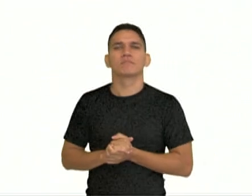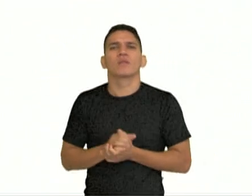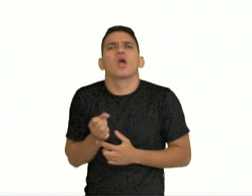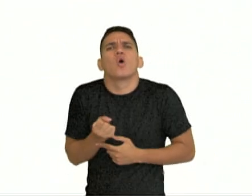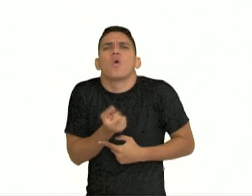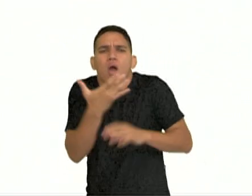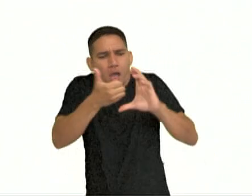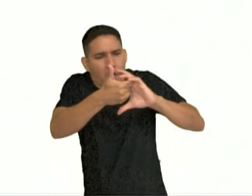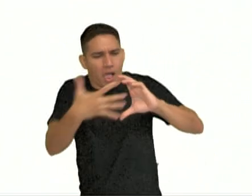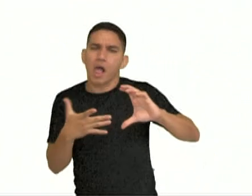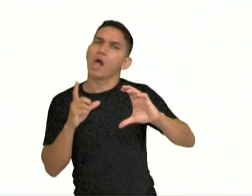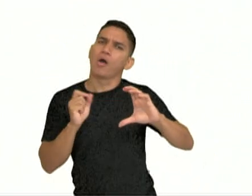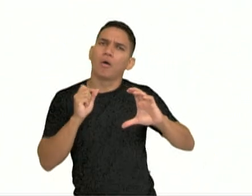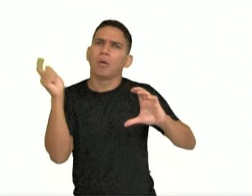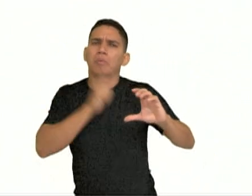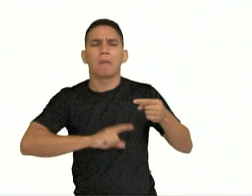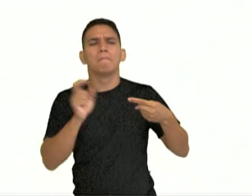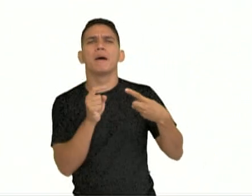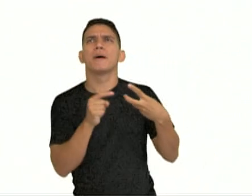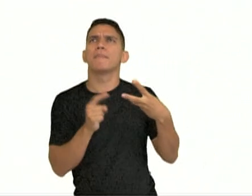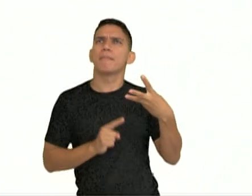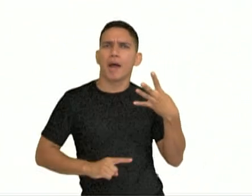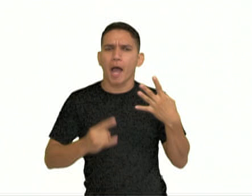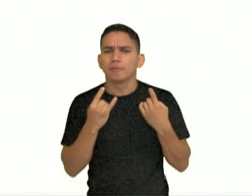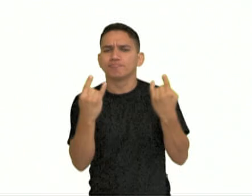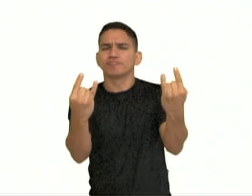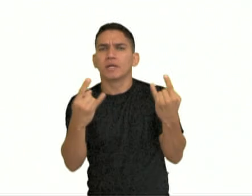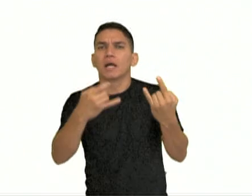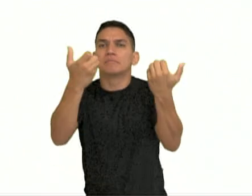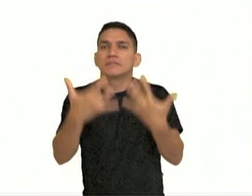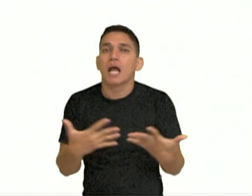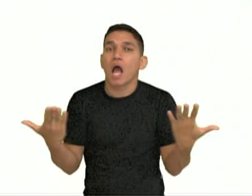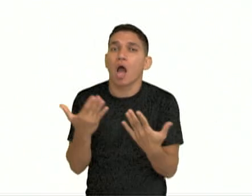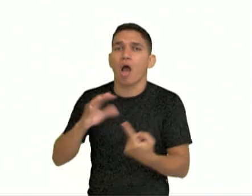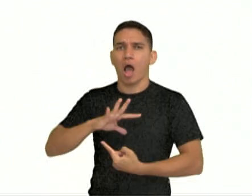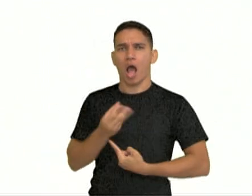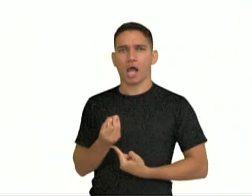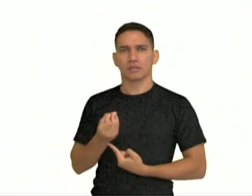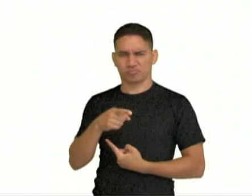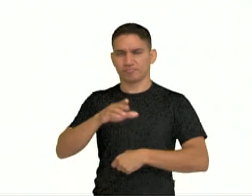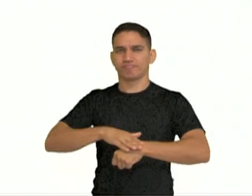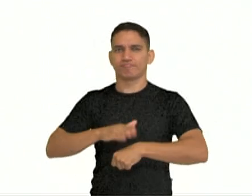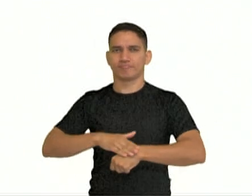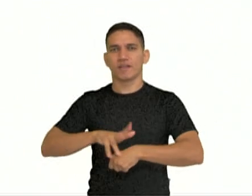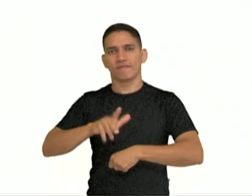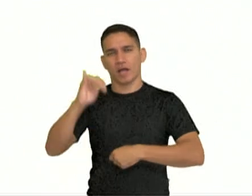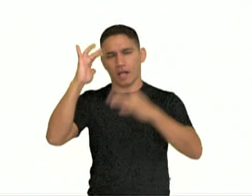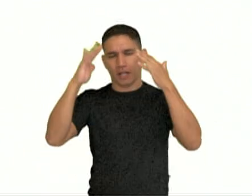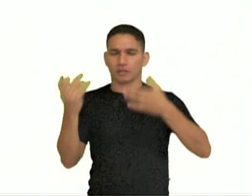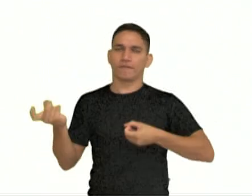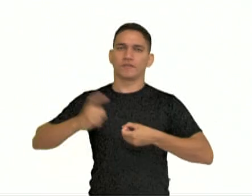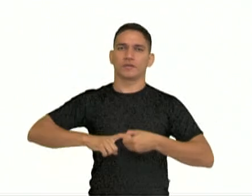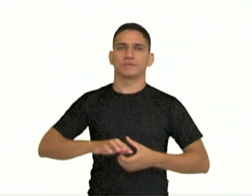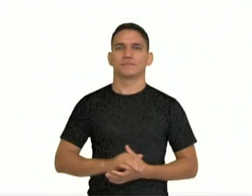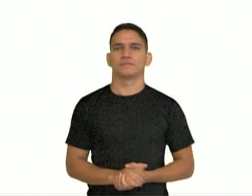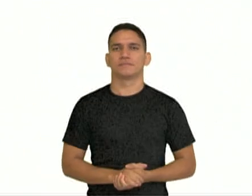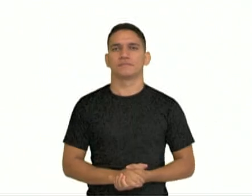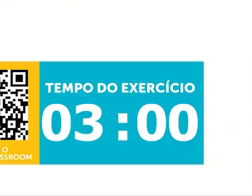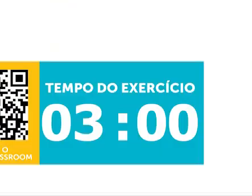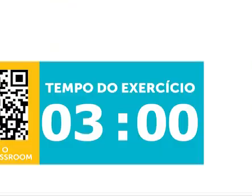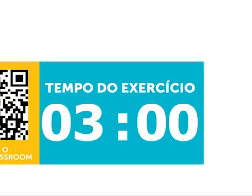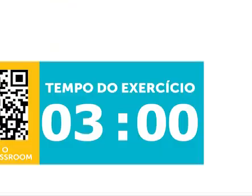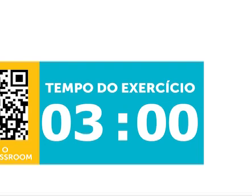quais características podemos destacar nesse modelo de arte? Vocês têm um tempinho aí para pensar e a gente já retorna.